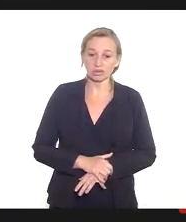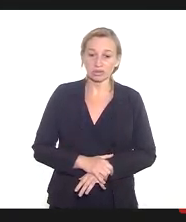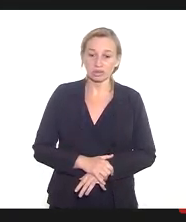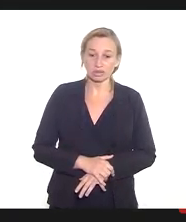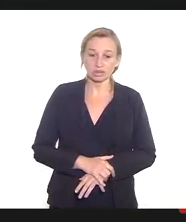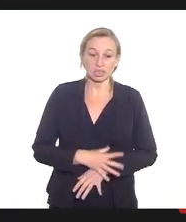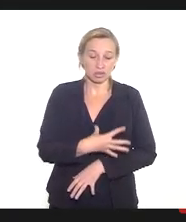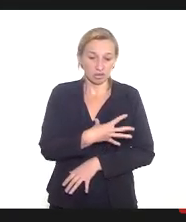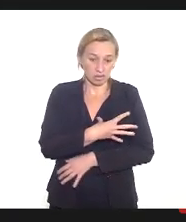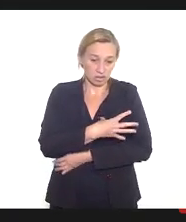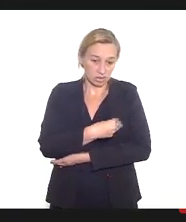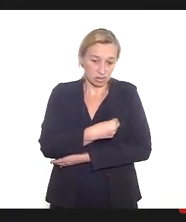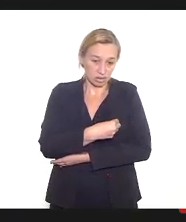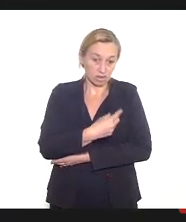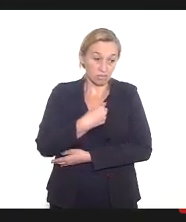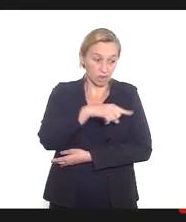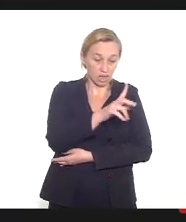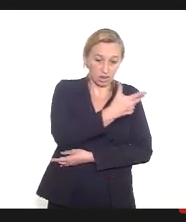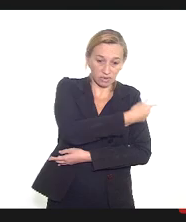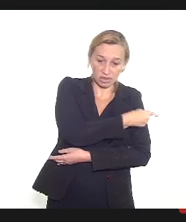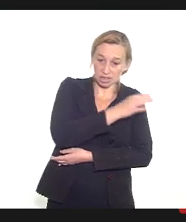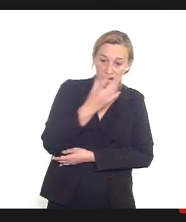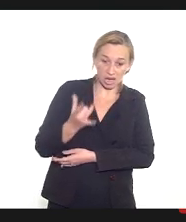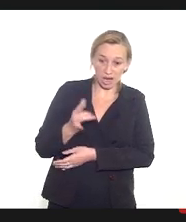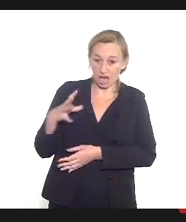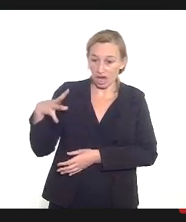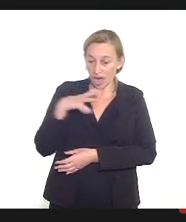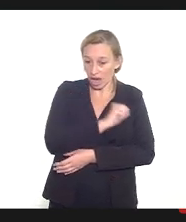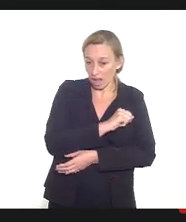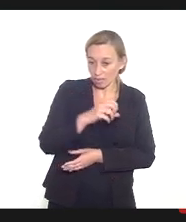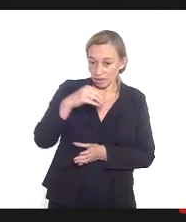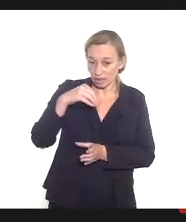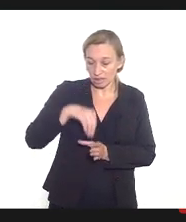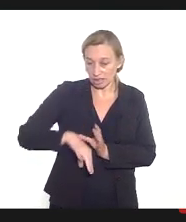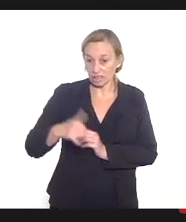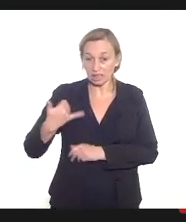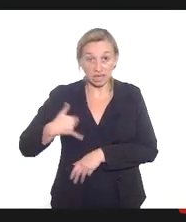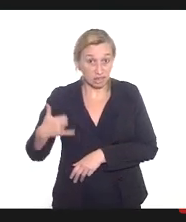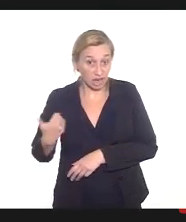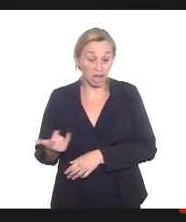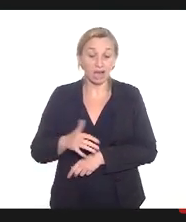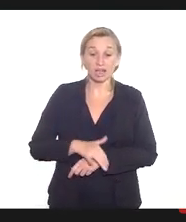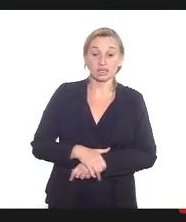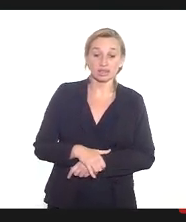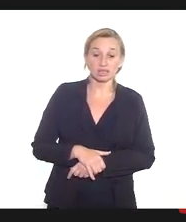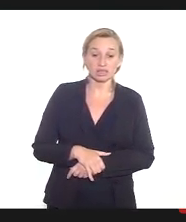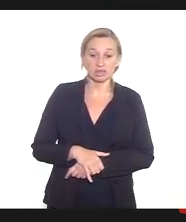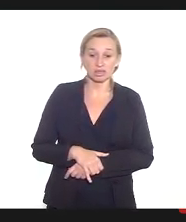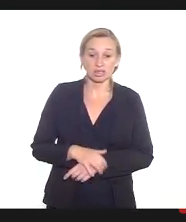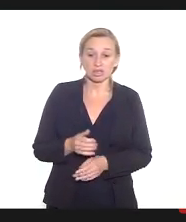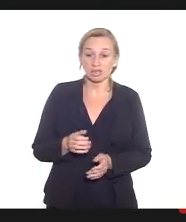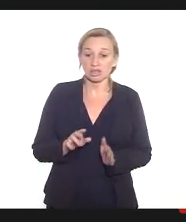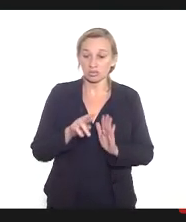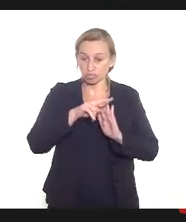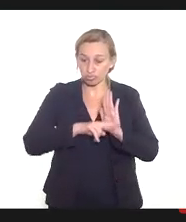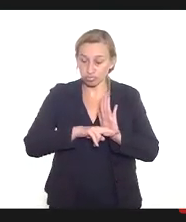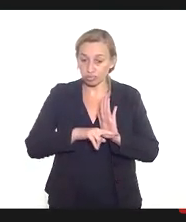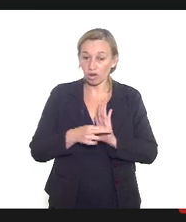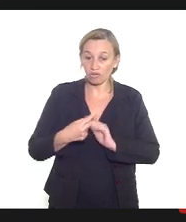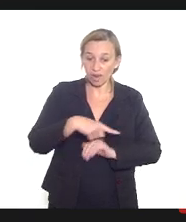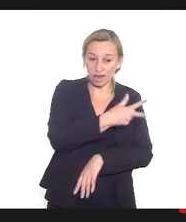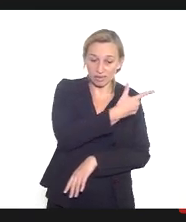lá toma vacina chega lá no local a dentro da idade para dentro do das exigências